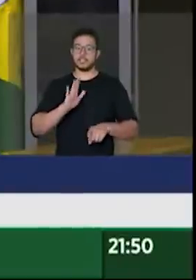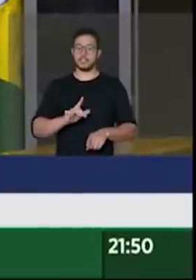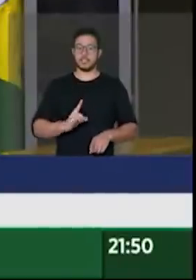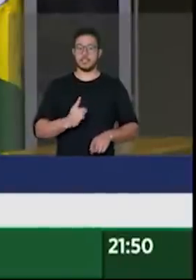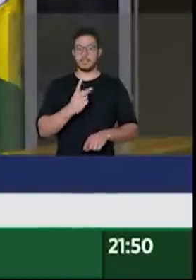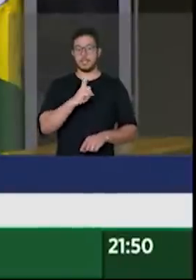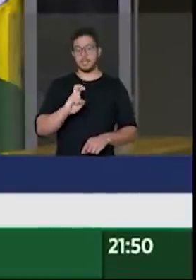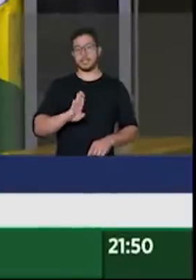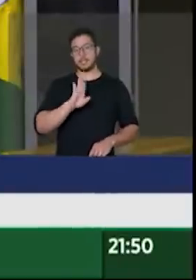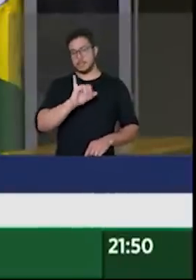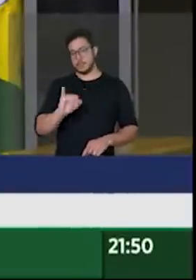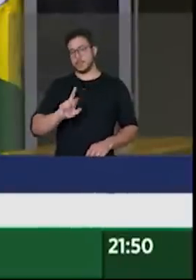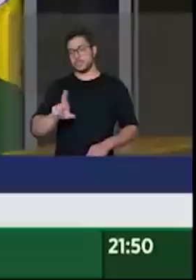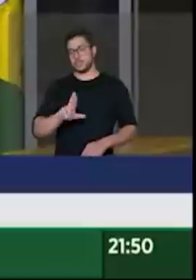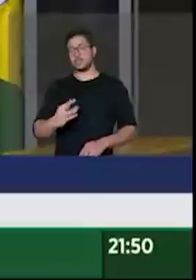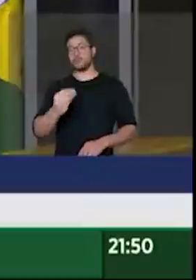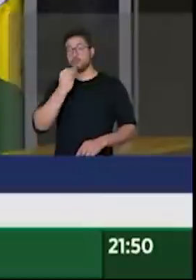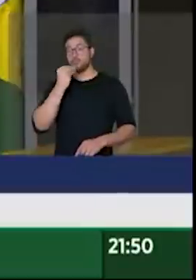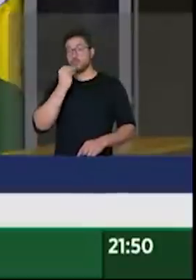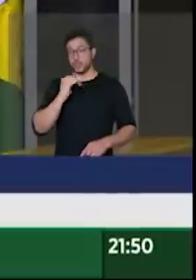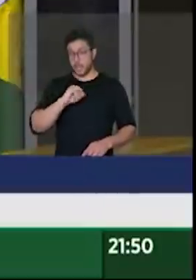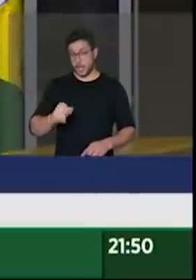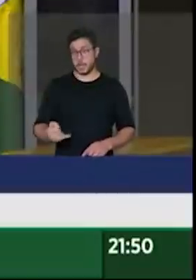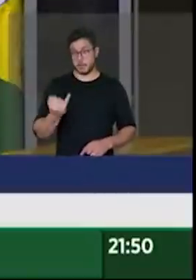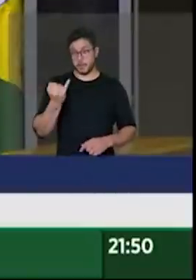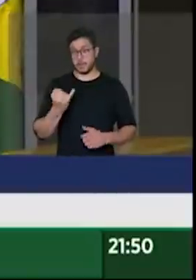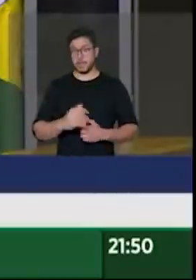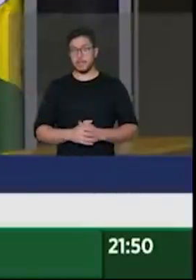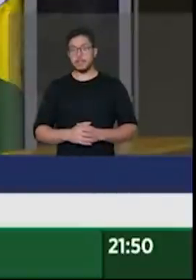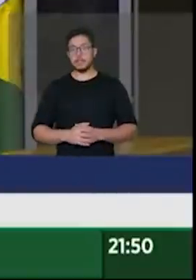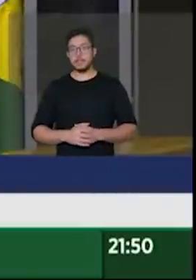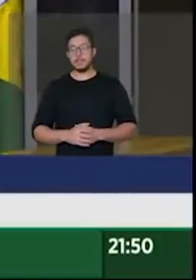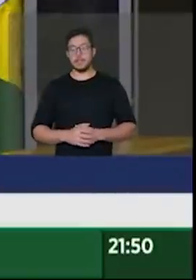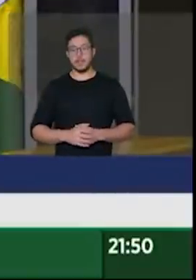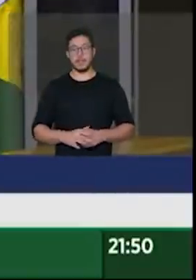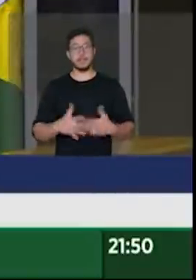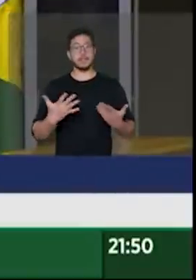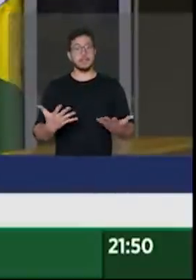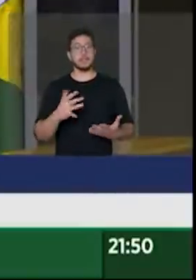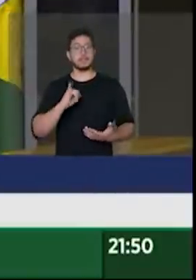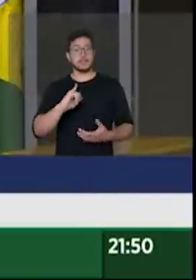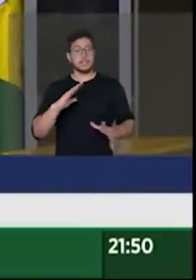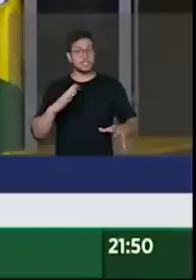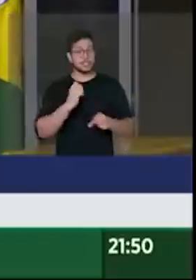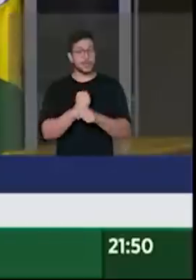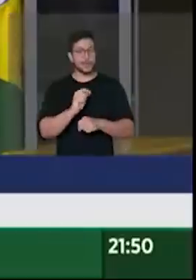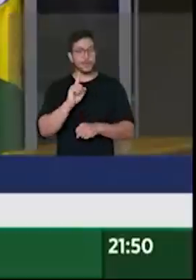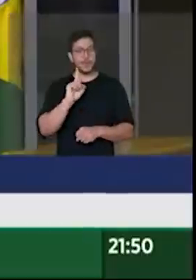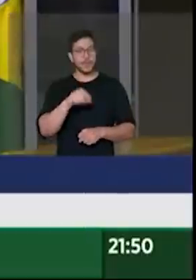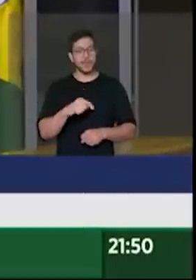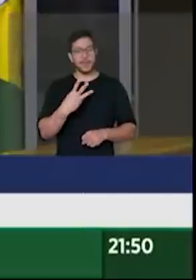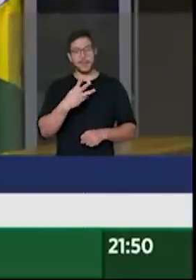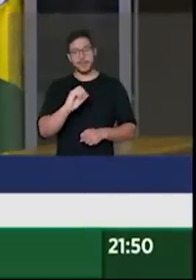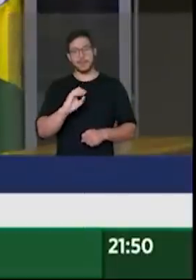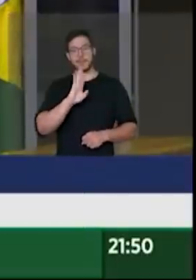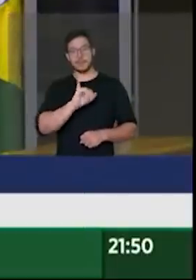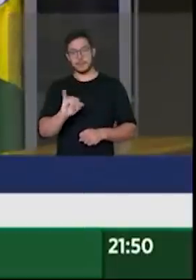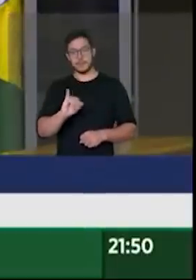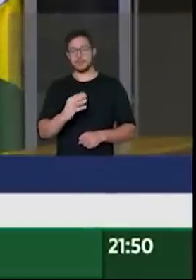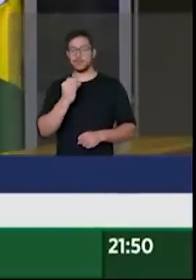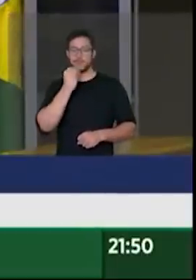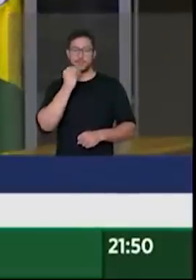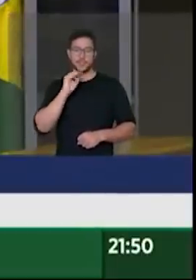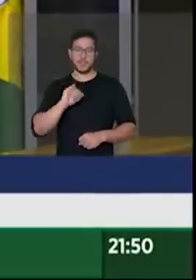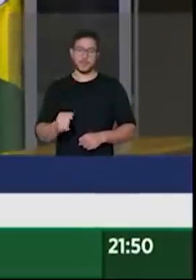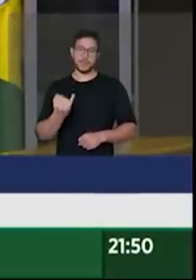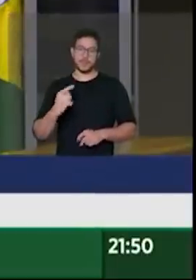agora que também poderiam ser utilizados, mais 15, além dos 15 da emenda de privilégio, 30 bilhões que também poderiam ser utilizados como fonte de custeio,